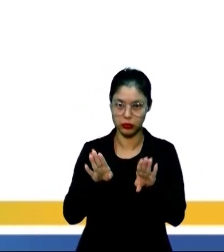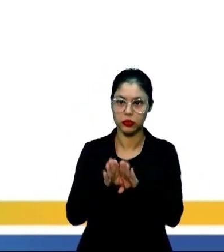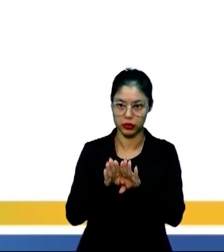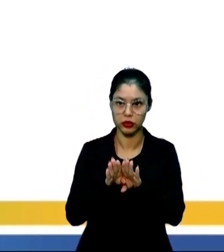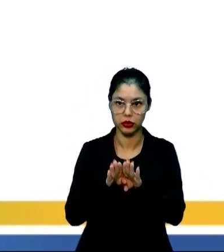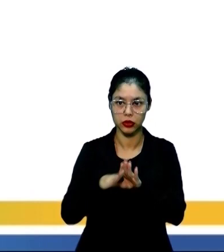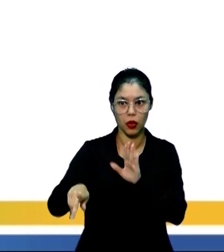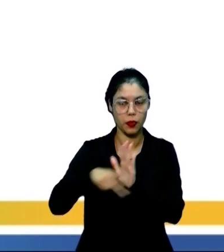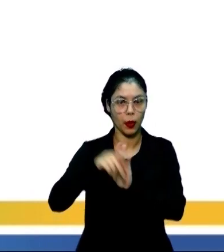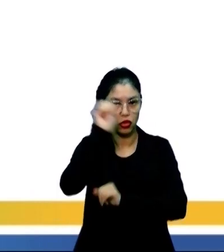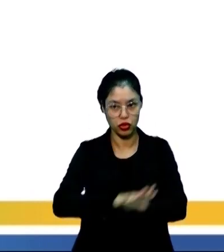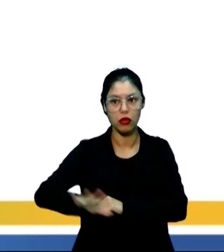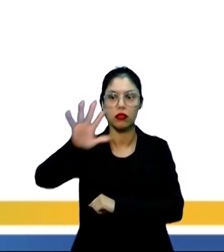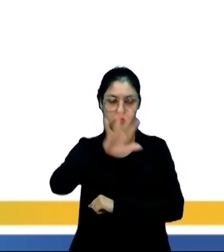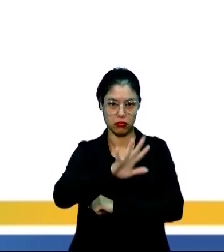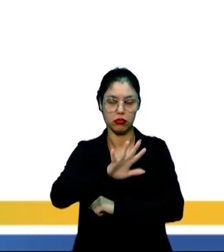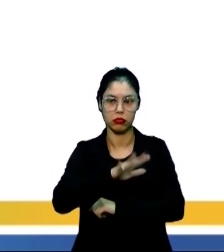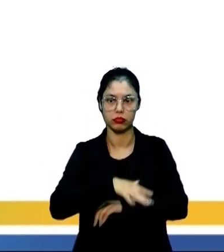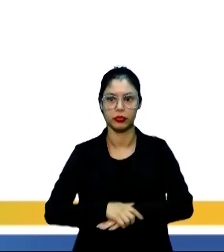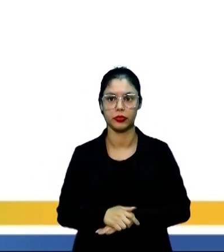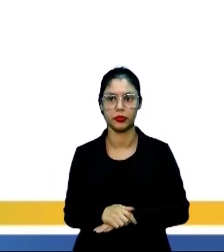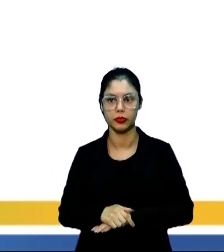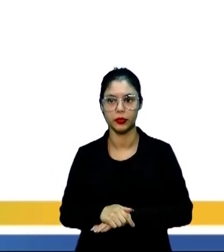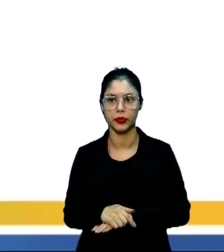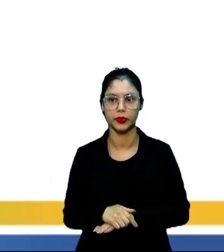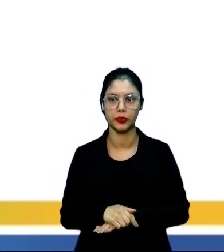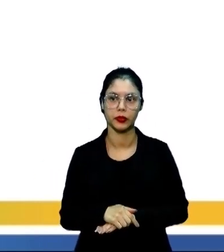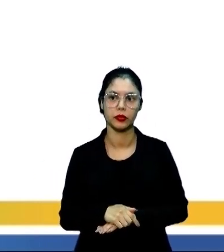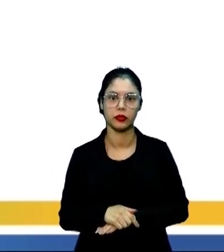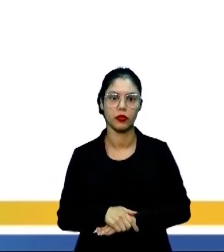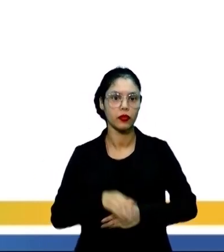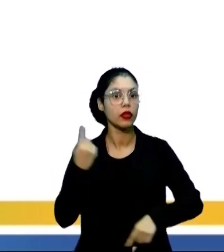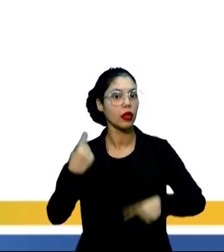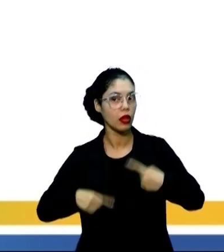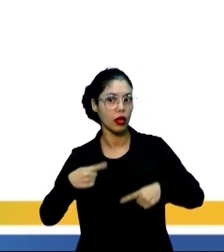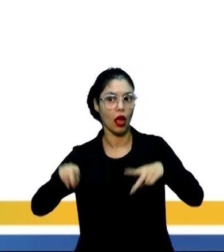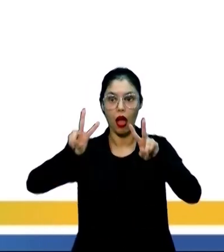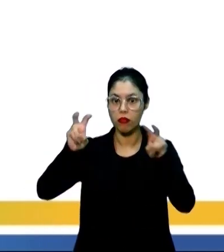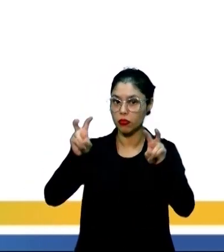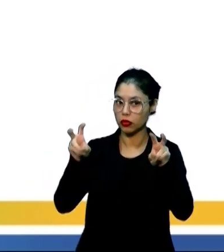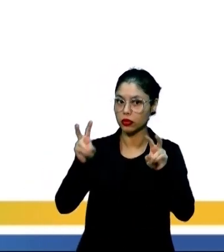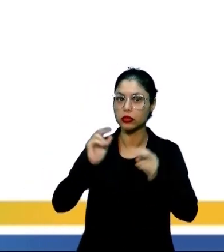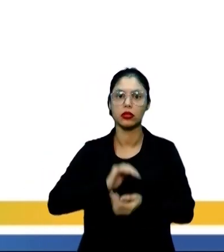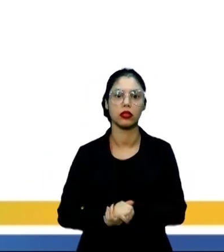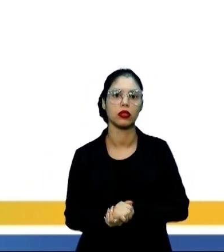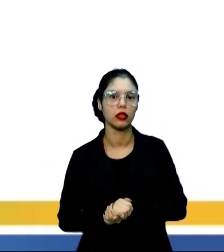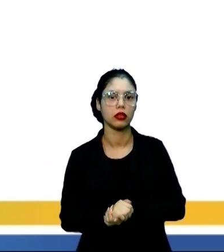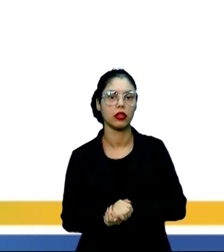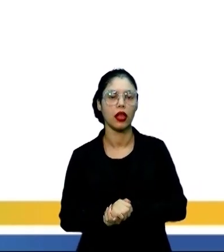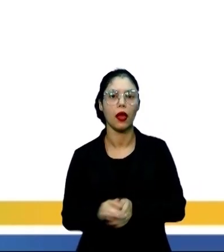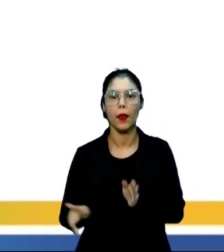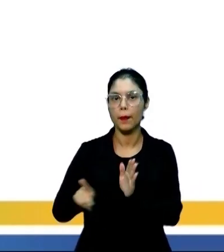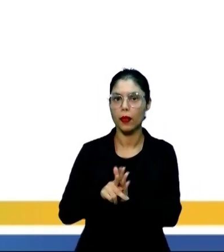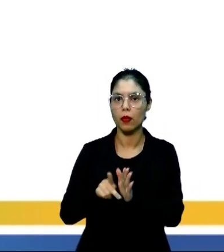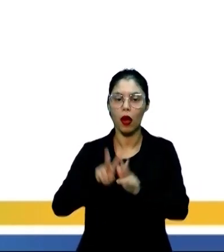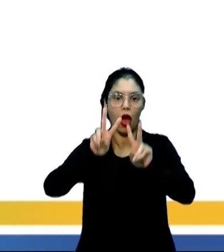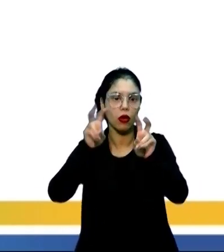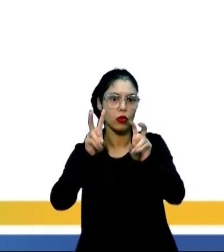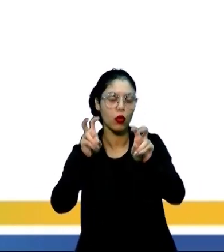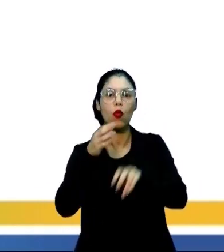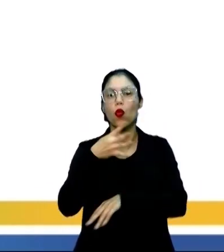suas proposições gerais. São teoremas políticos subordinados a